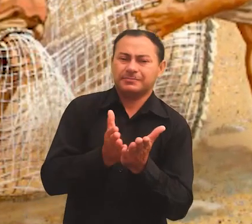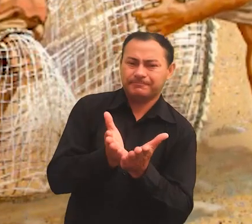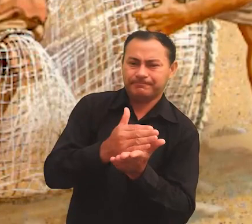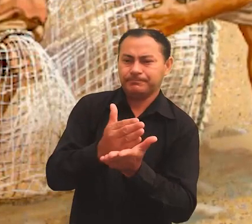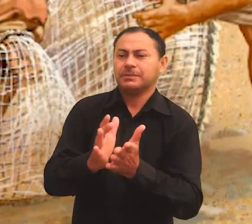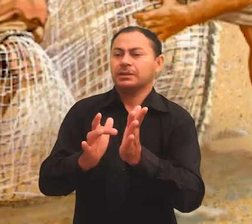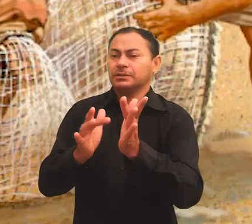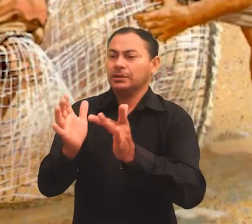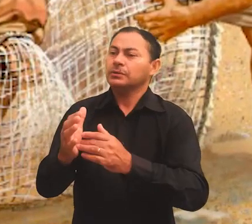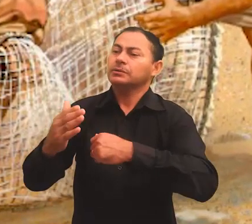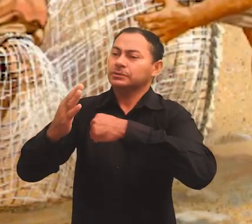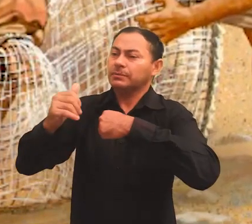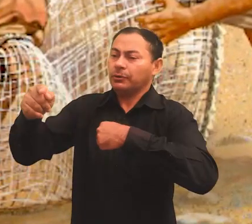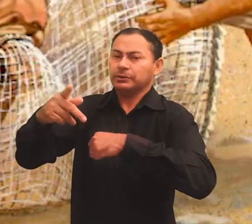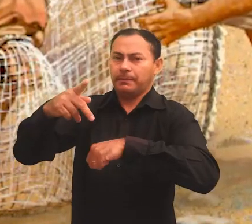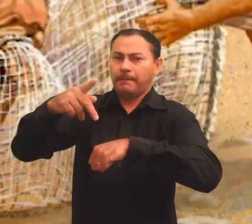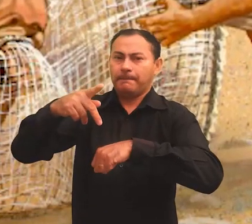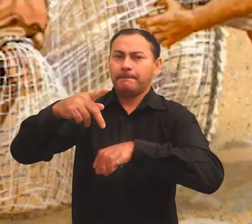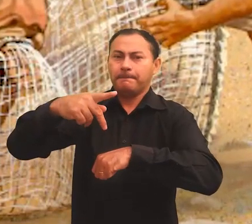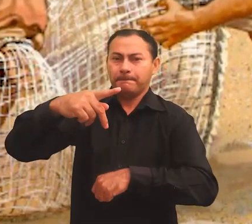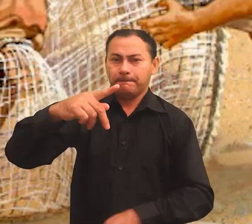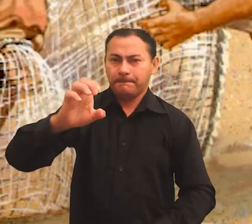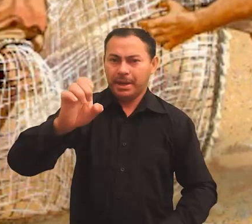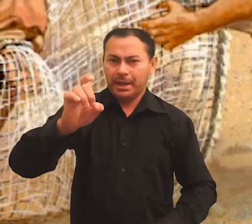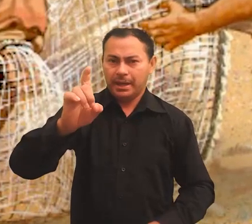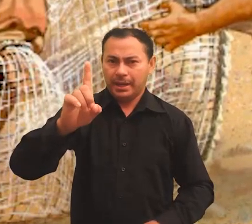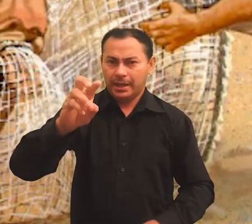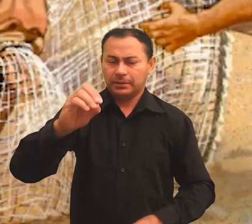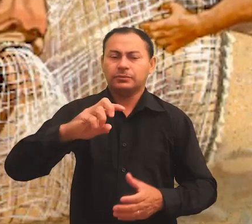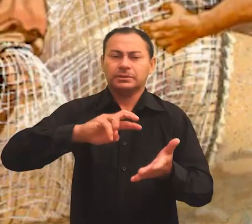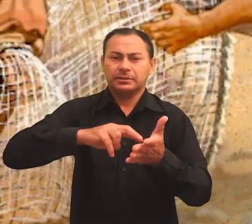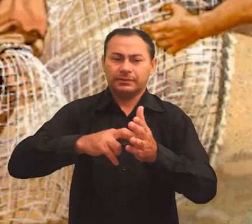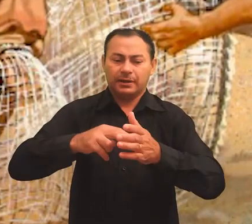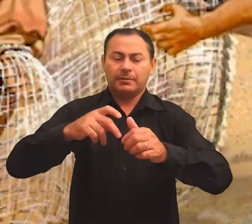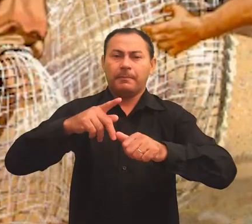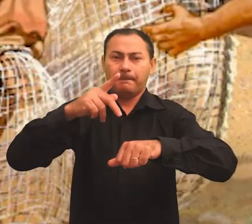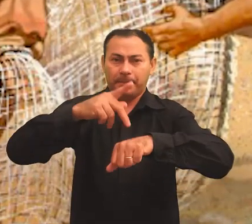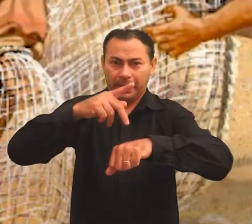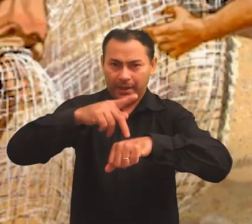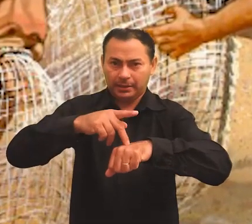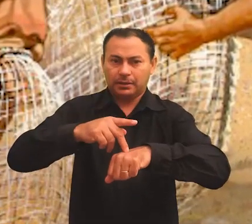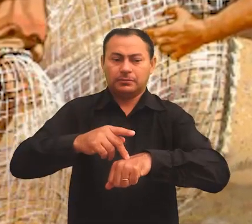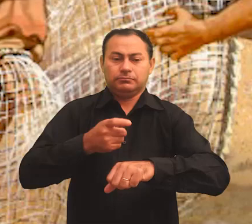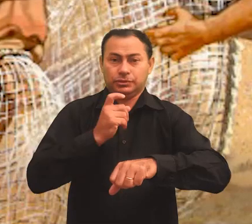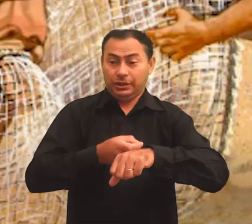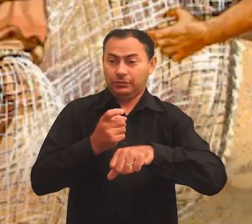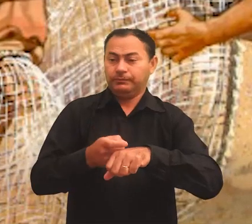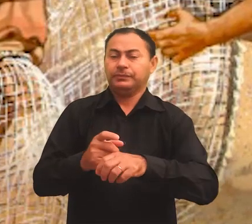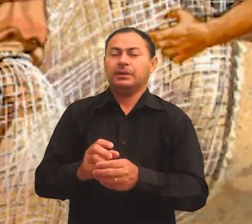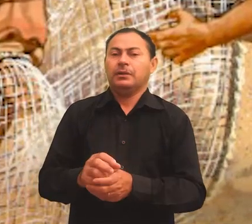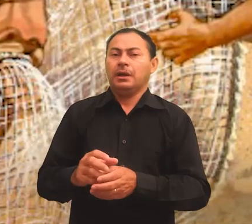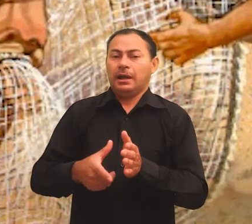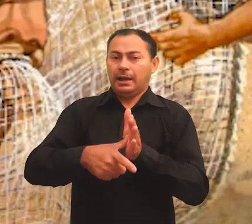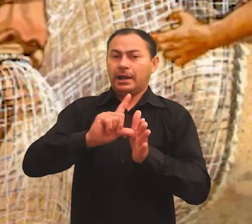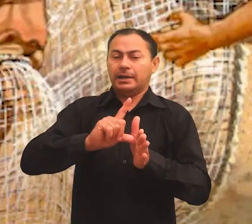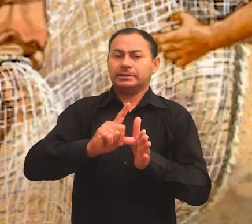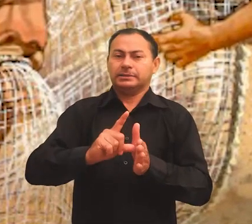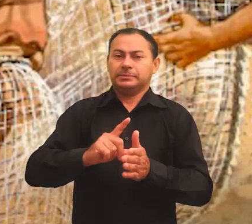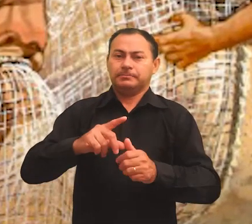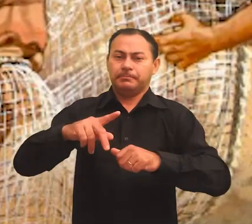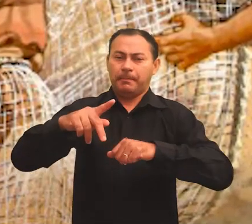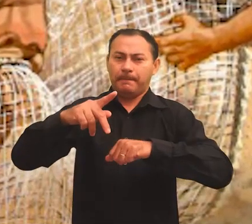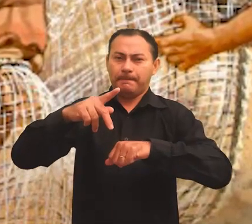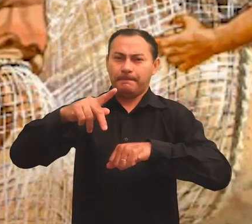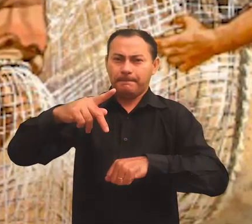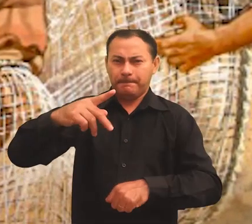instabilidade. Jesus o chamou de Pedro, ou seja, de pedra, rocha. Pedro era estável?